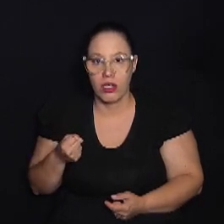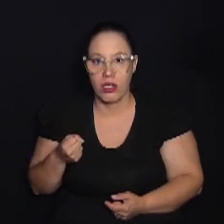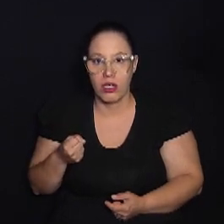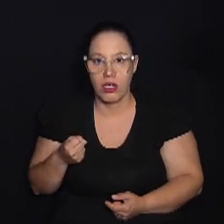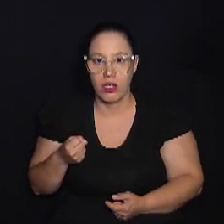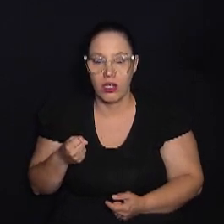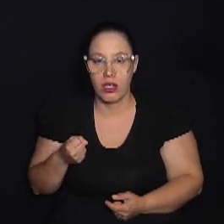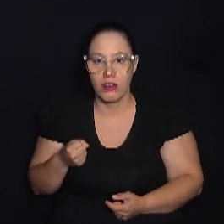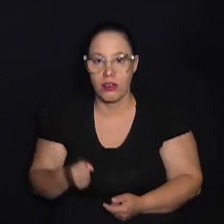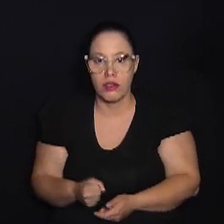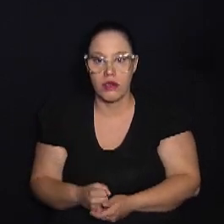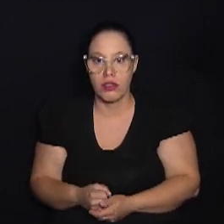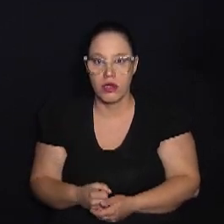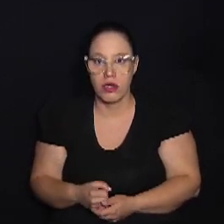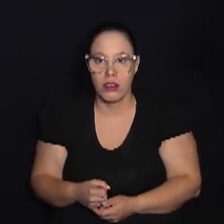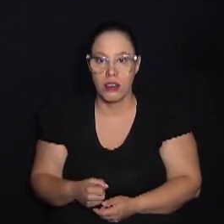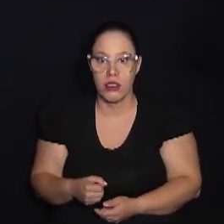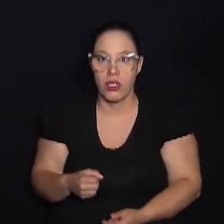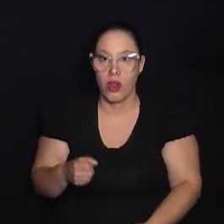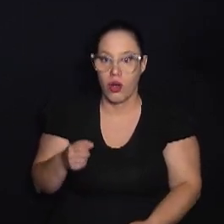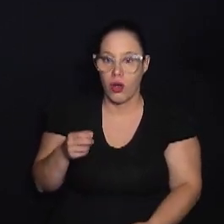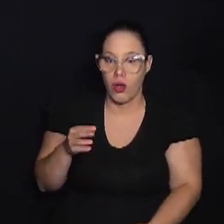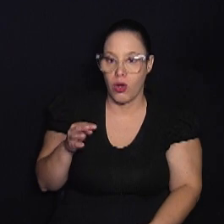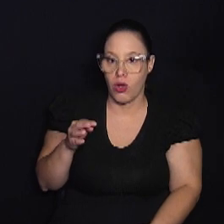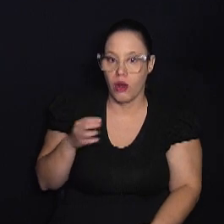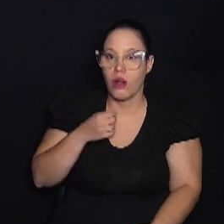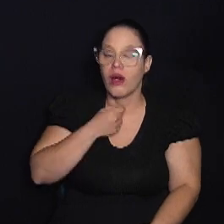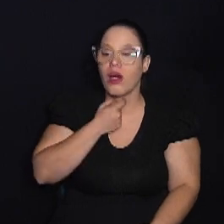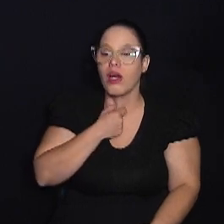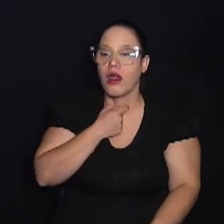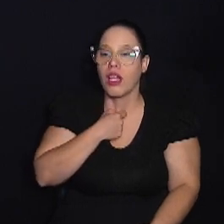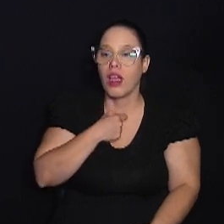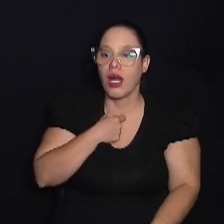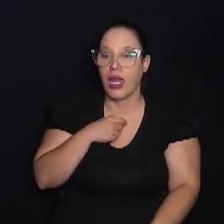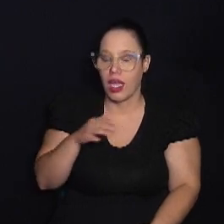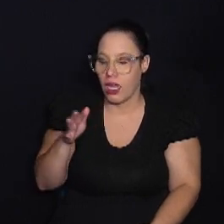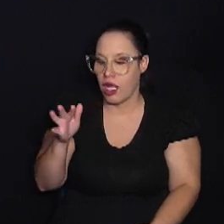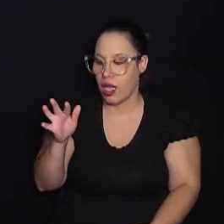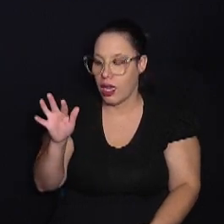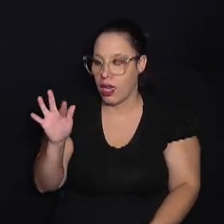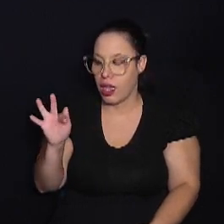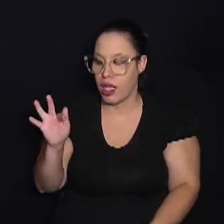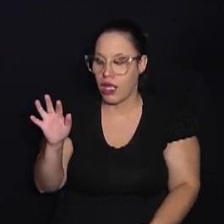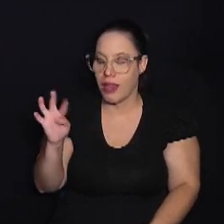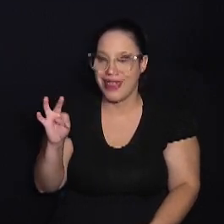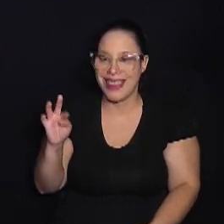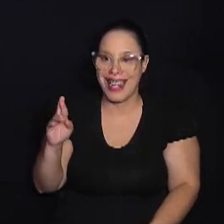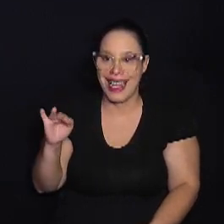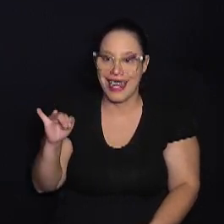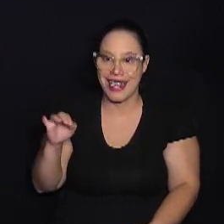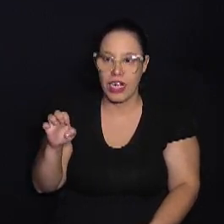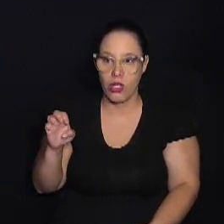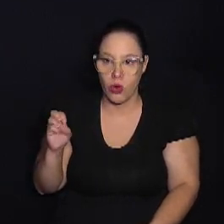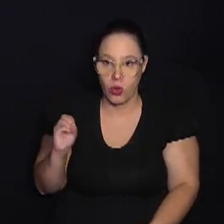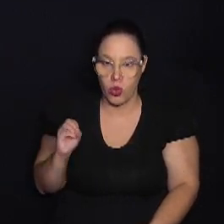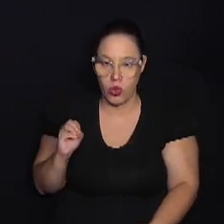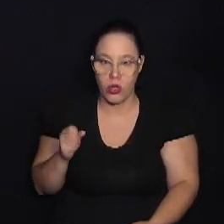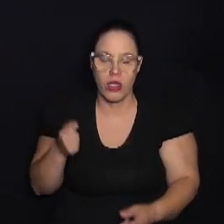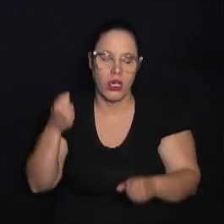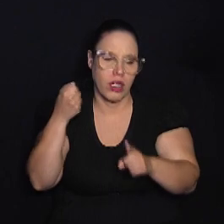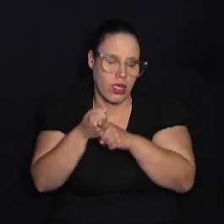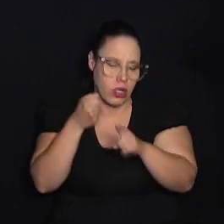aqui por um traqueostoma, por uma abertura que a gente faz na traqueia. E então, assim, isso tem um impacto muito grande.